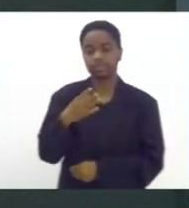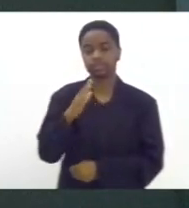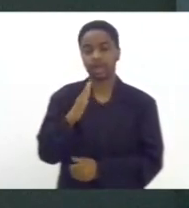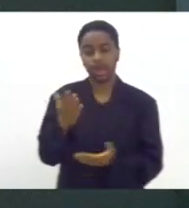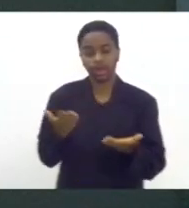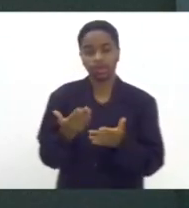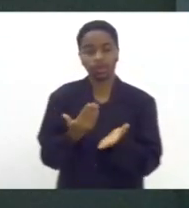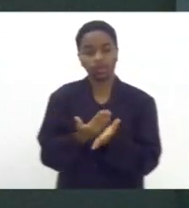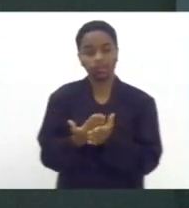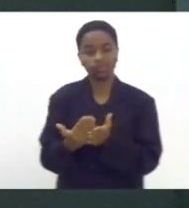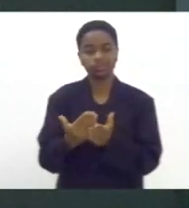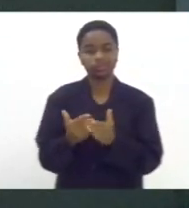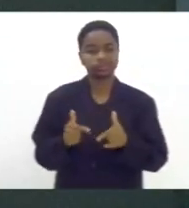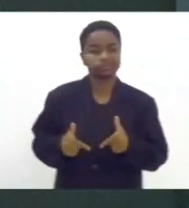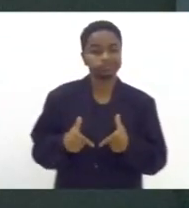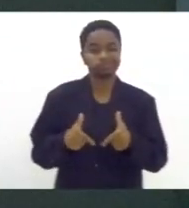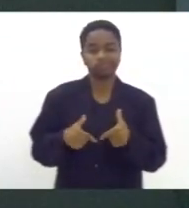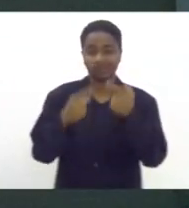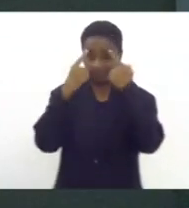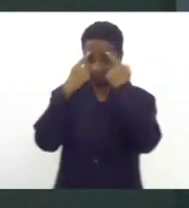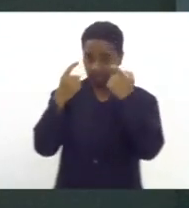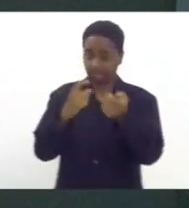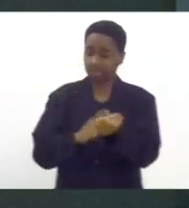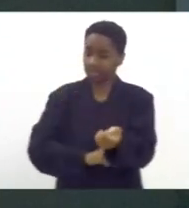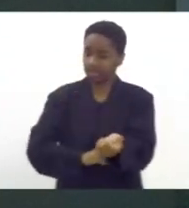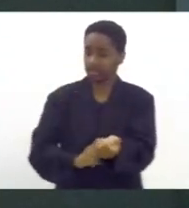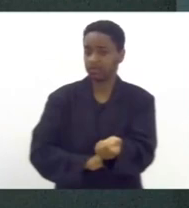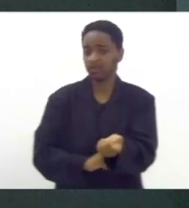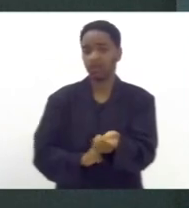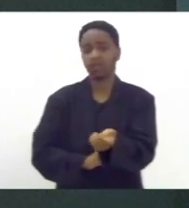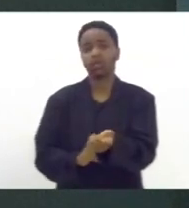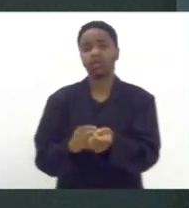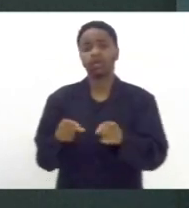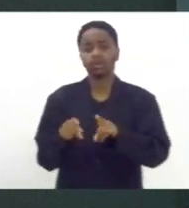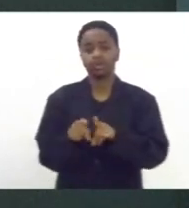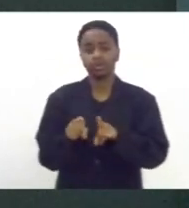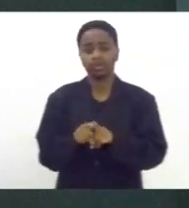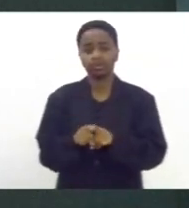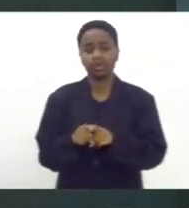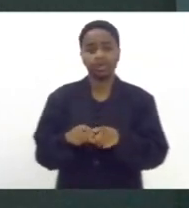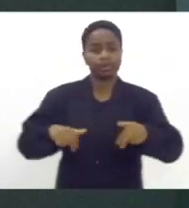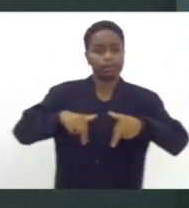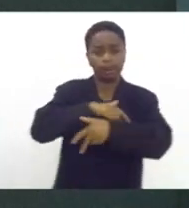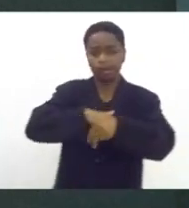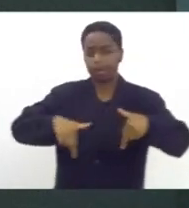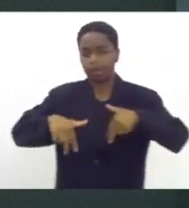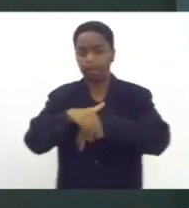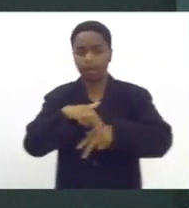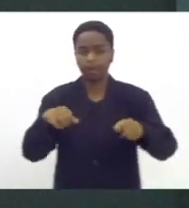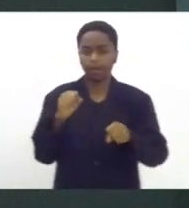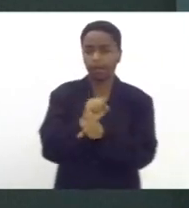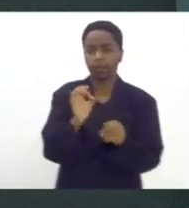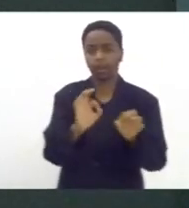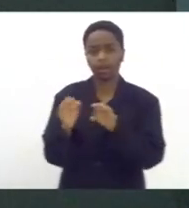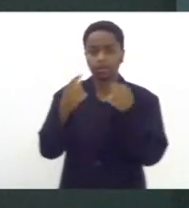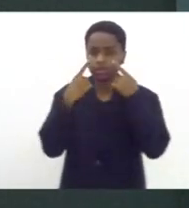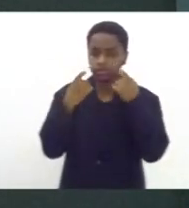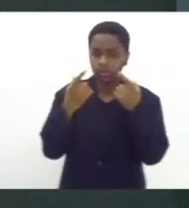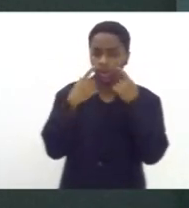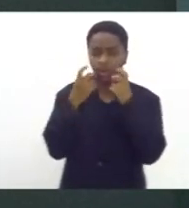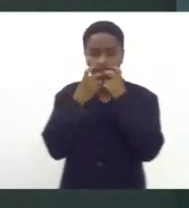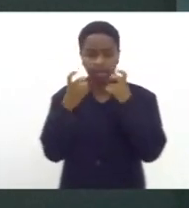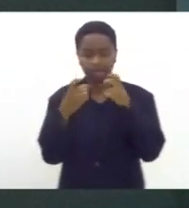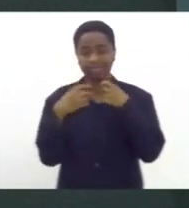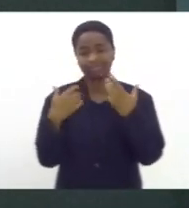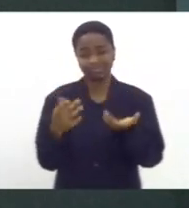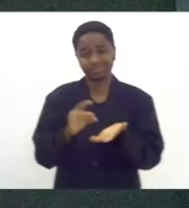é irritada muito estereotipia corre de um lado pro outro sem parar chora grita Então